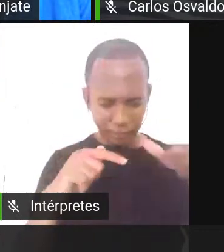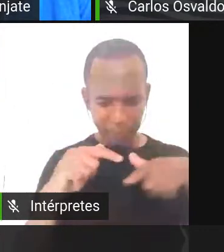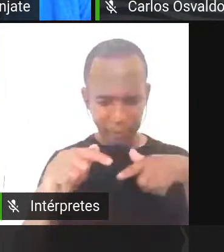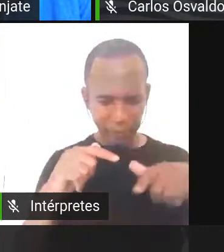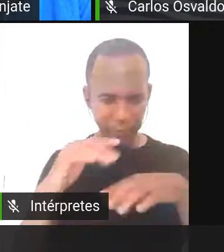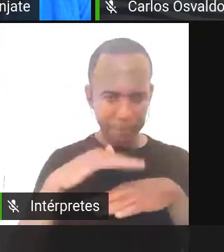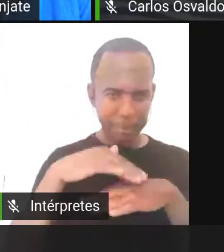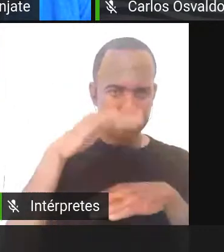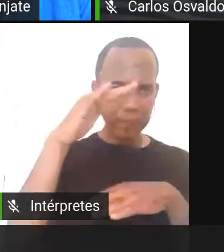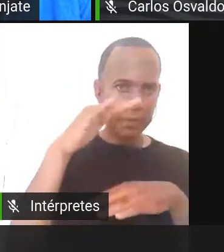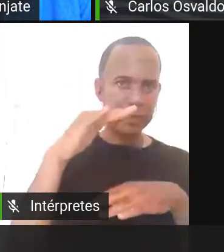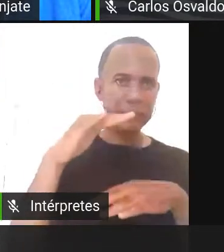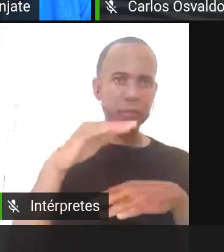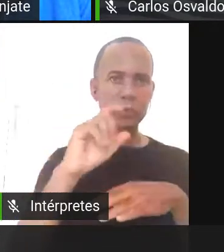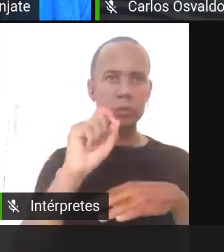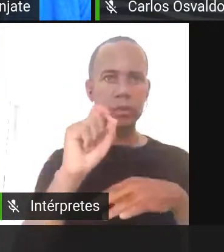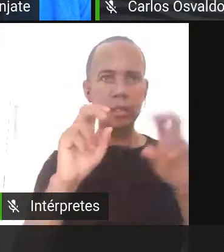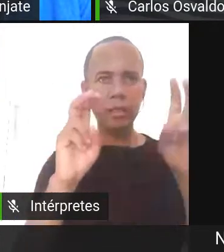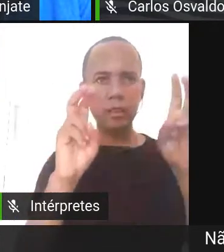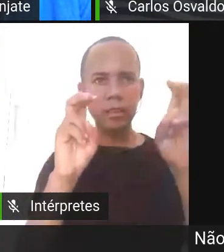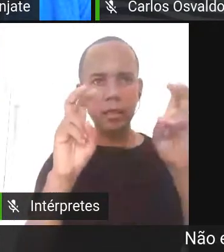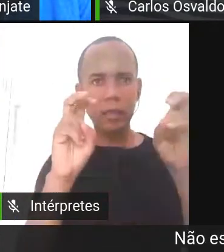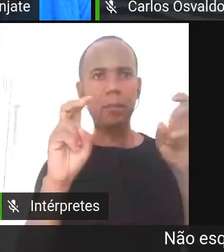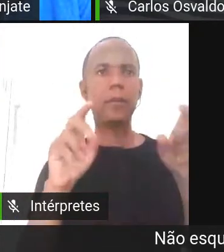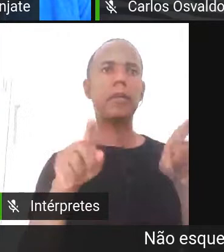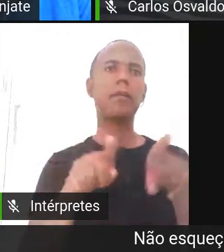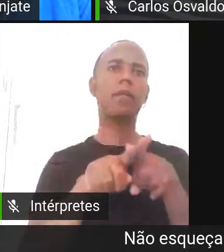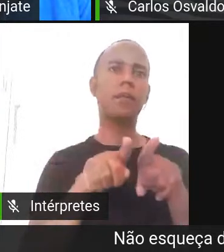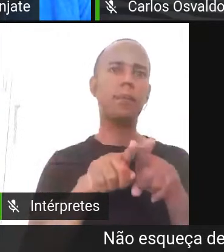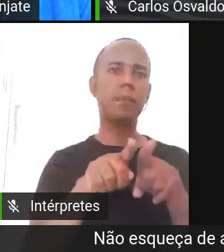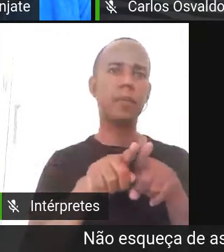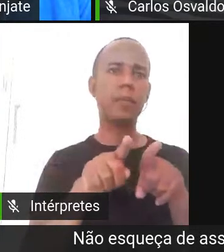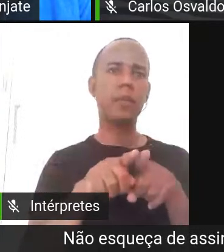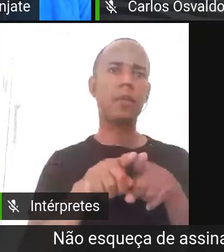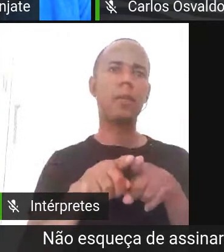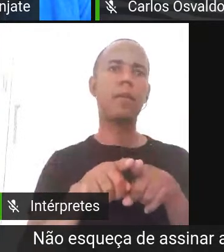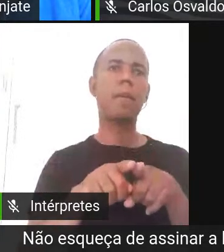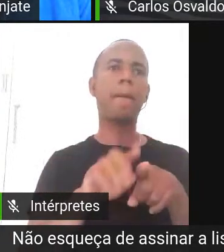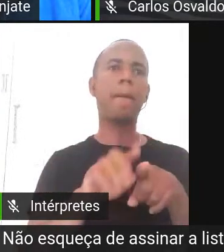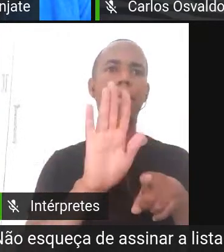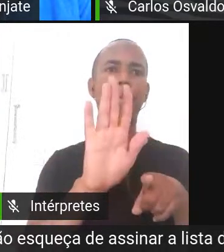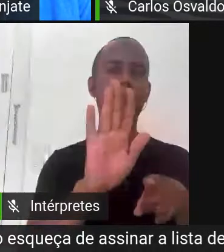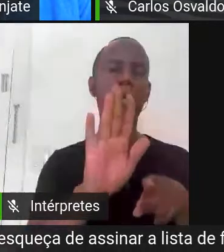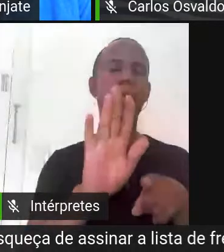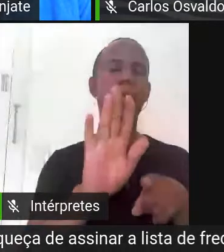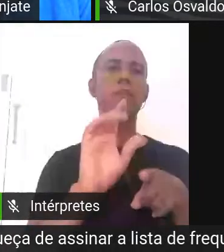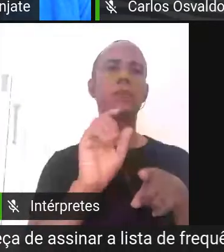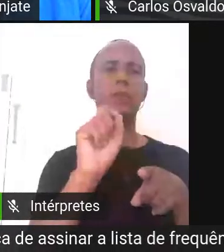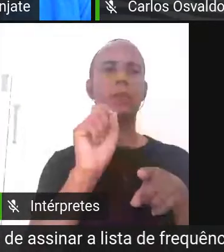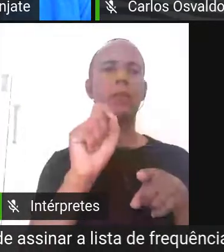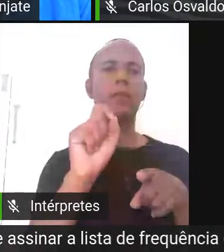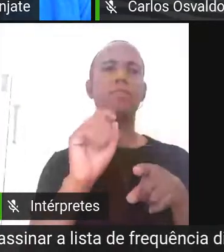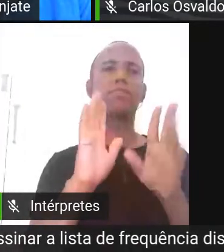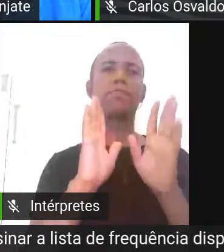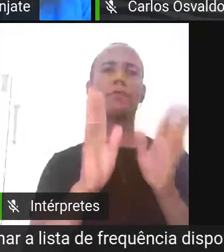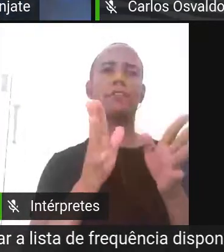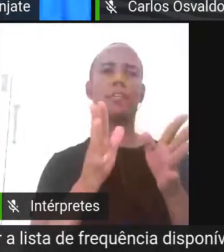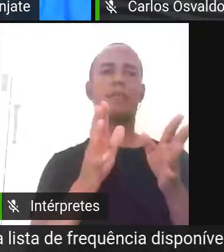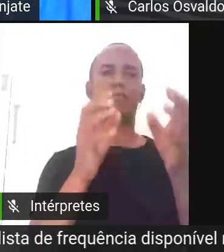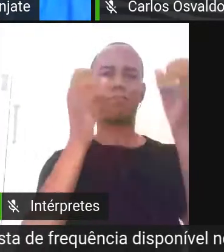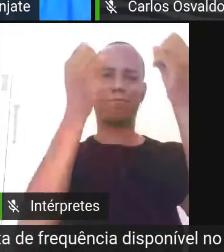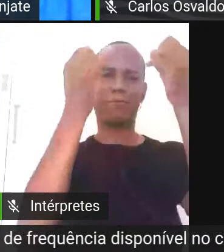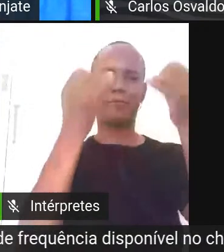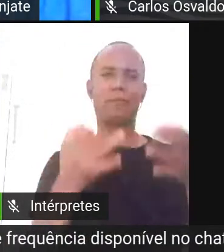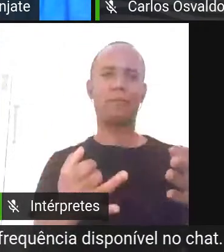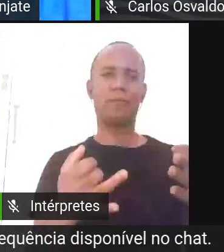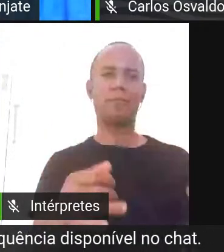dia, mas o meu ponto é exatamente esse da tua questão. Eu queria ouvir a dica,